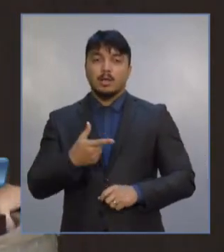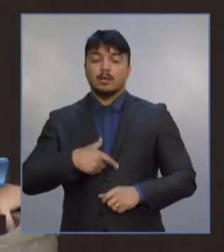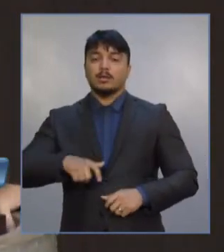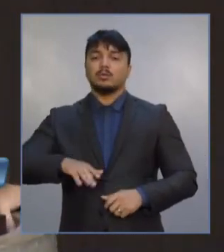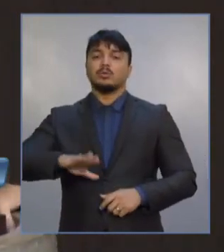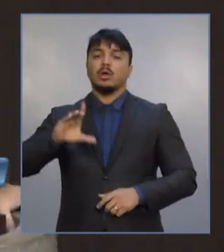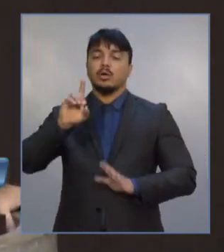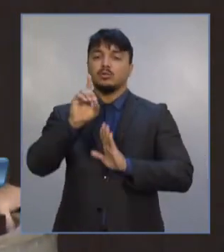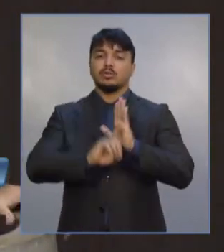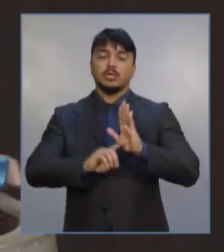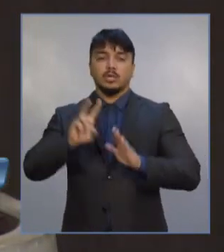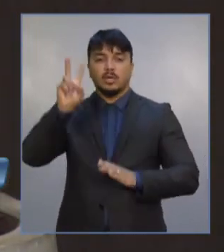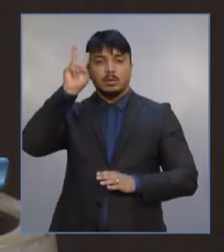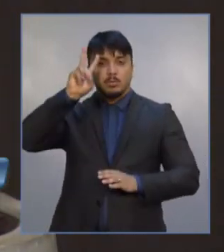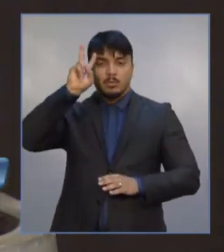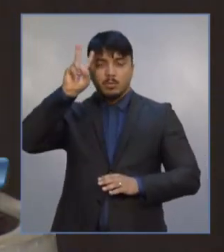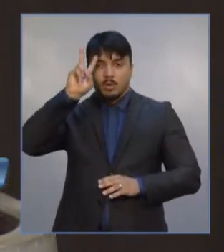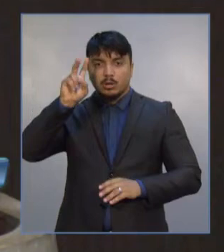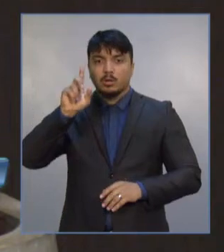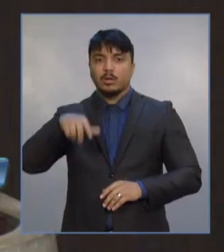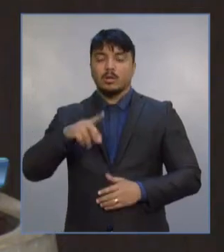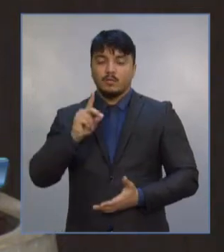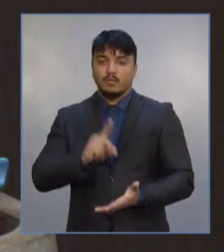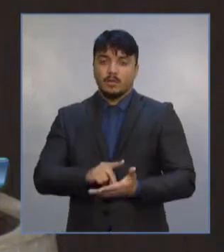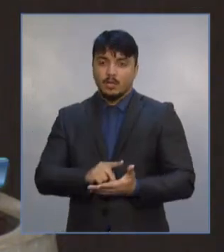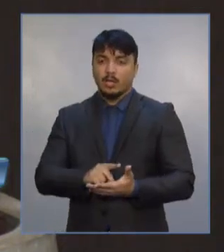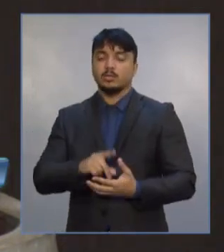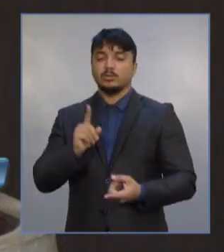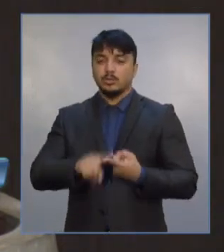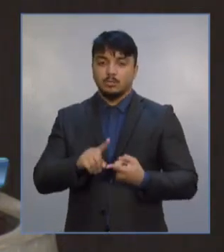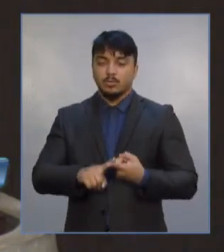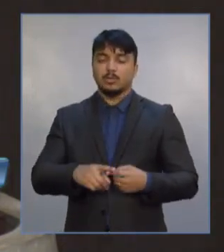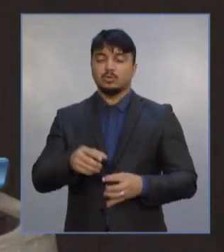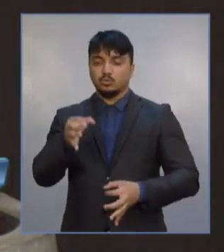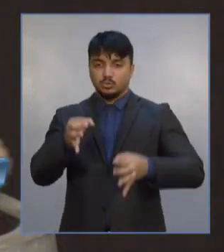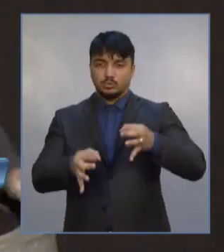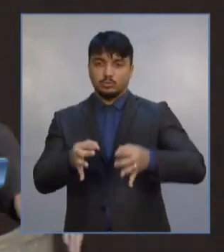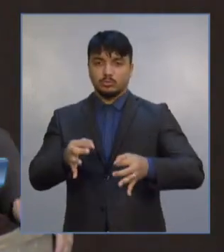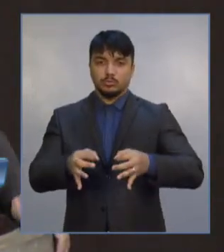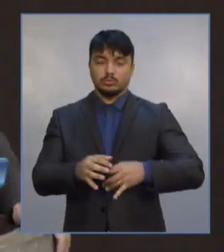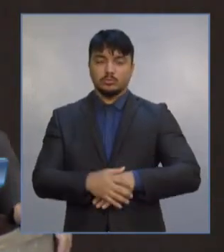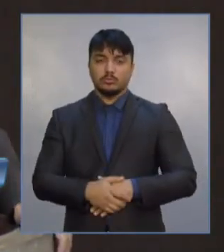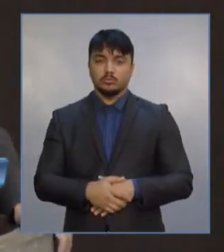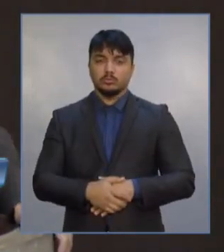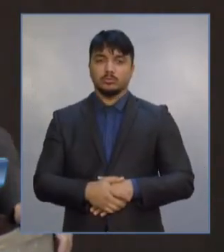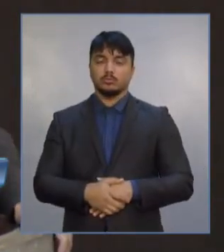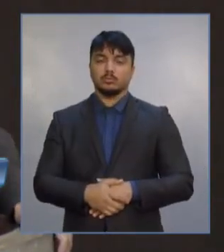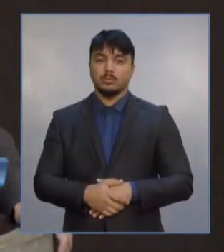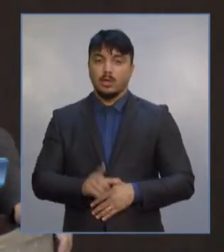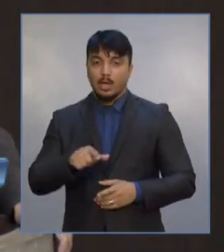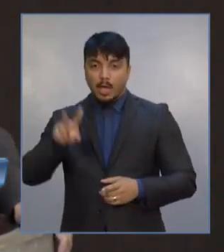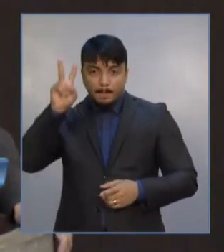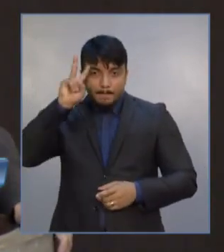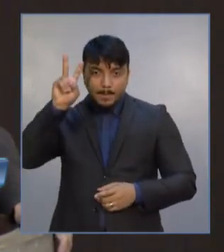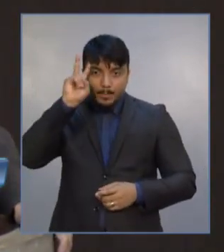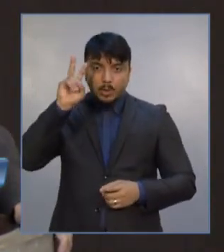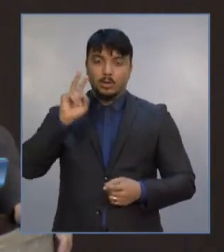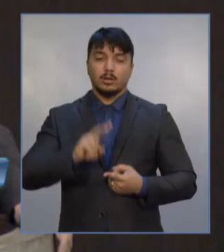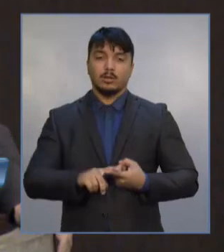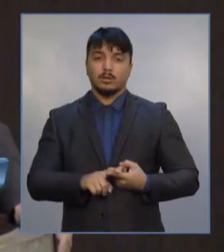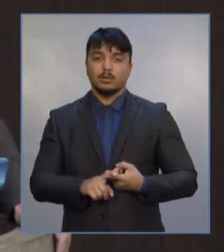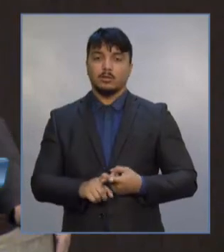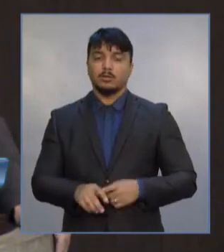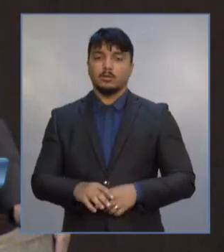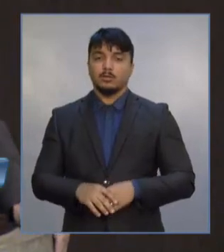proclamar o direito à memória, à verdade e à justiça. O direito à memória.